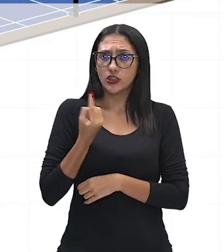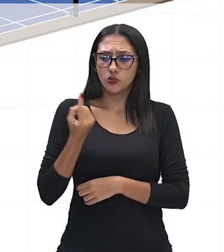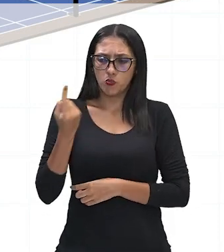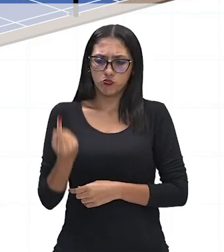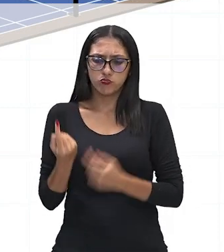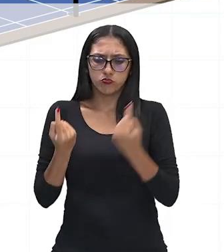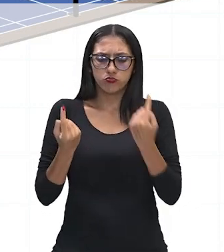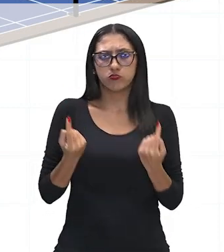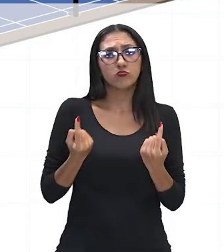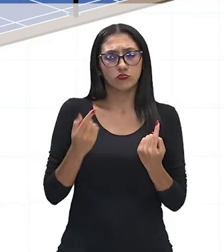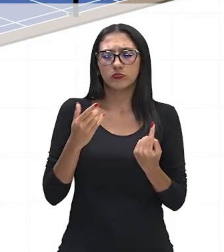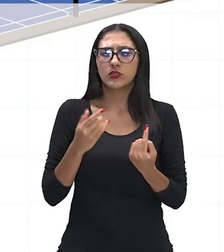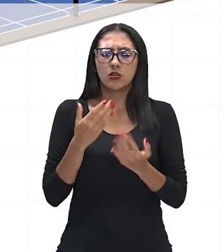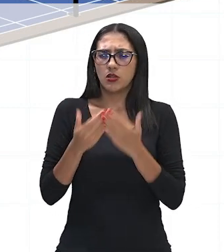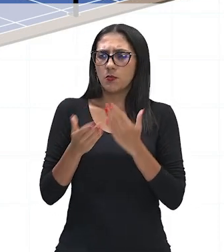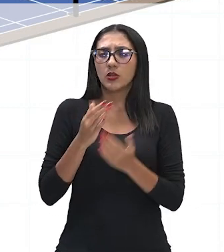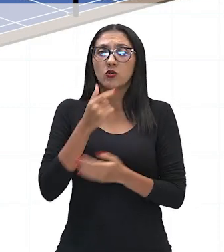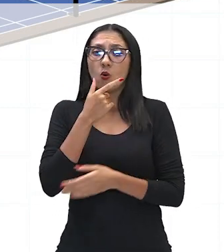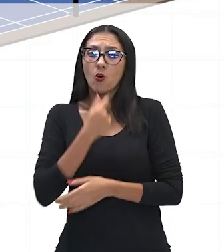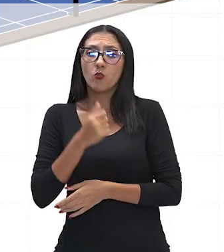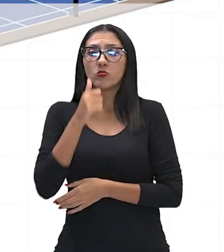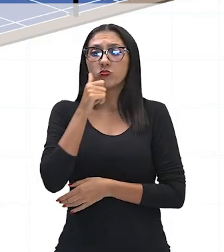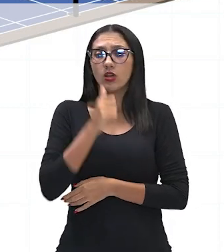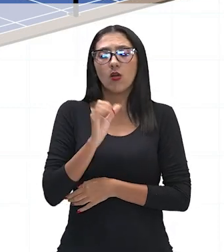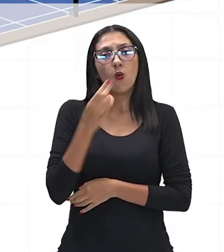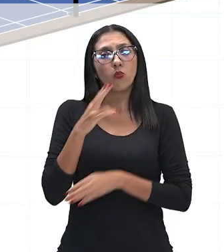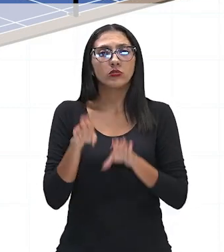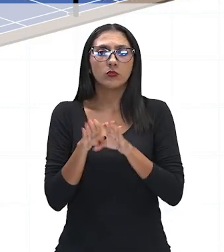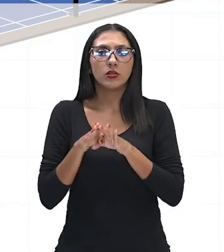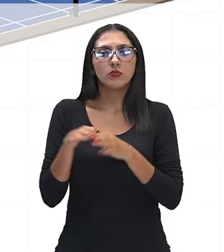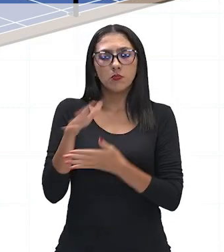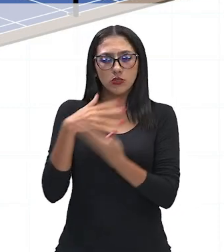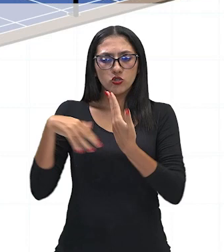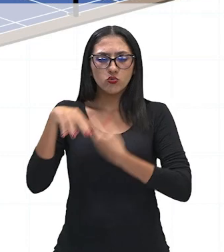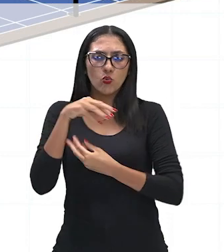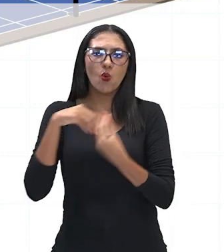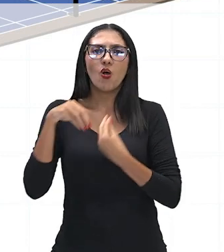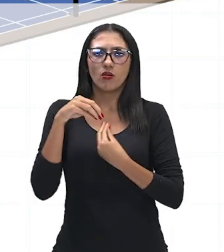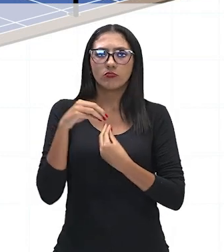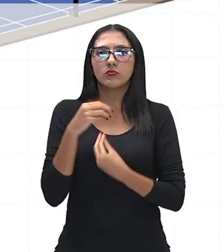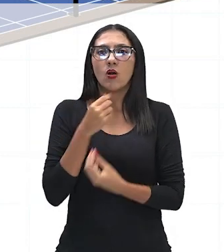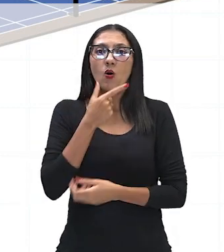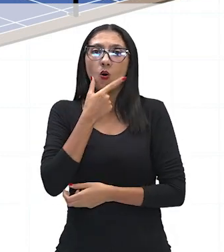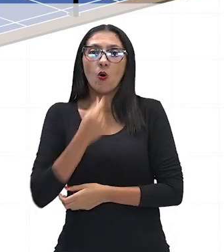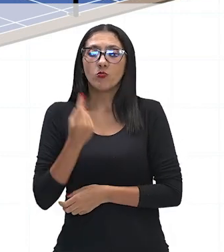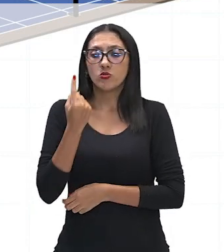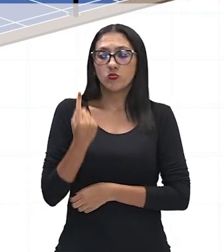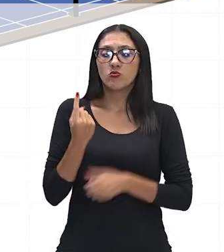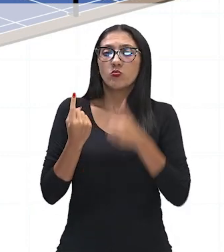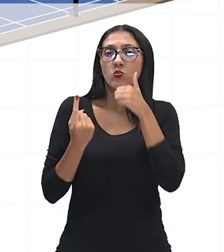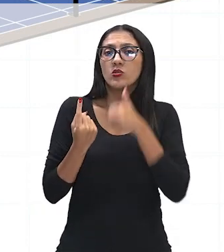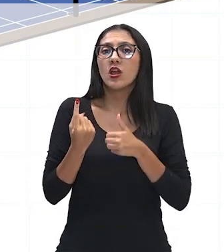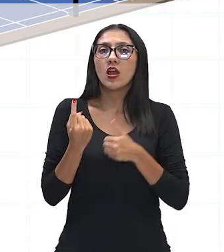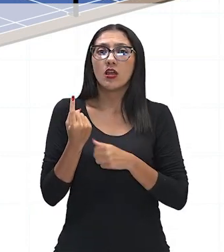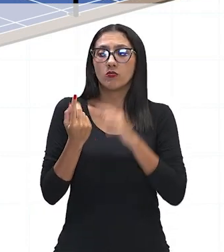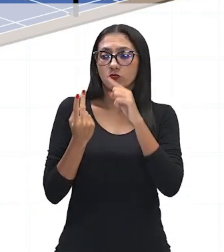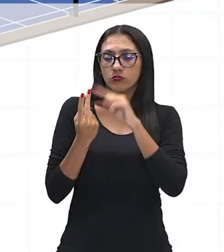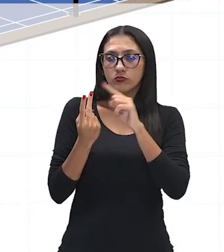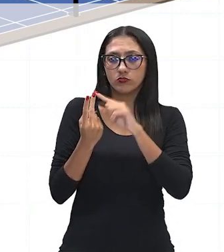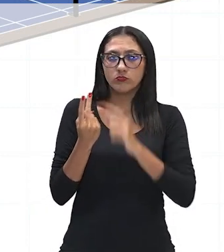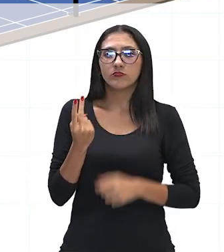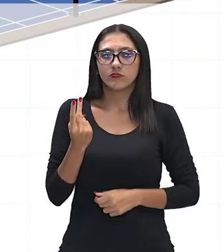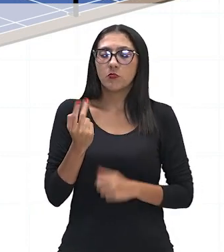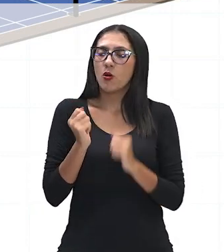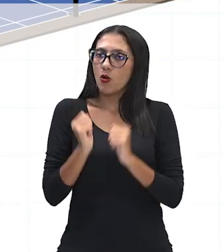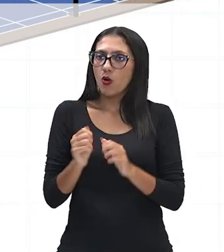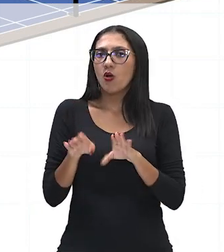individual feminino. E a mista, ok? Agora, falando, né, um pouco mais sobre as regras da